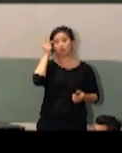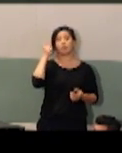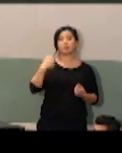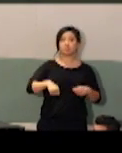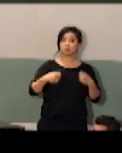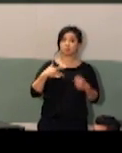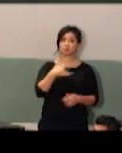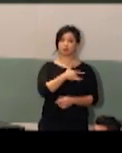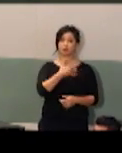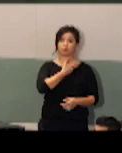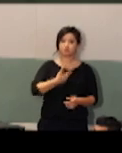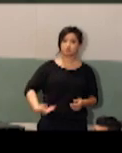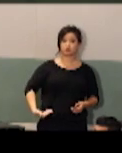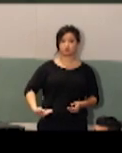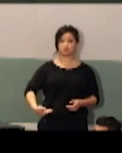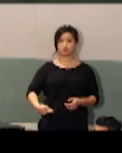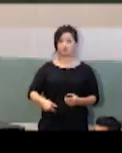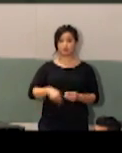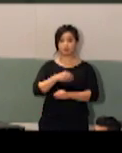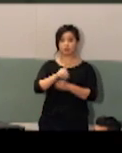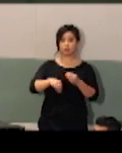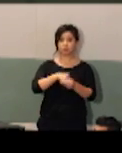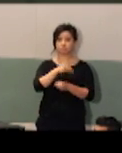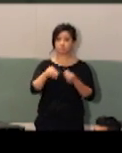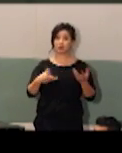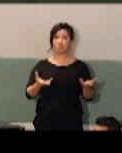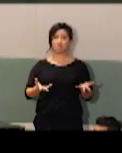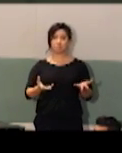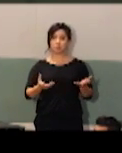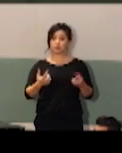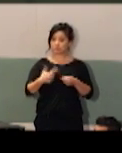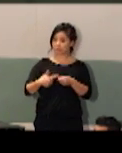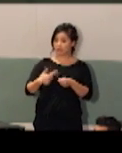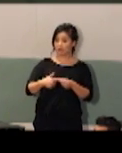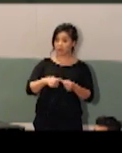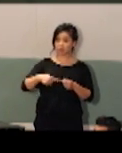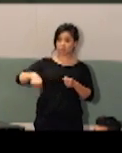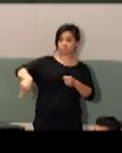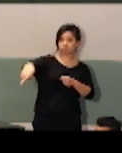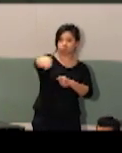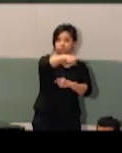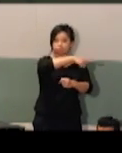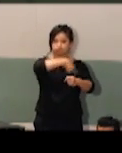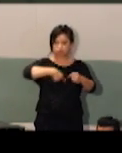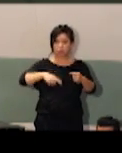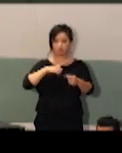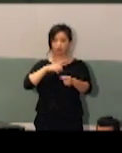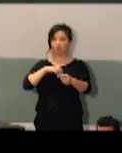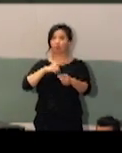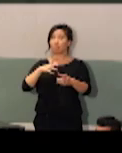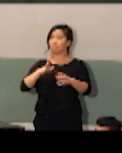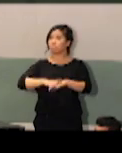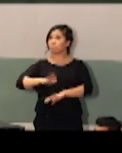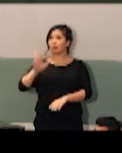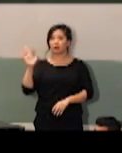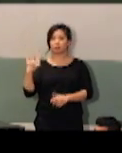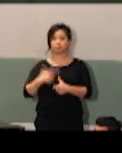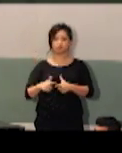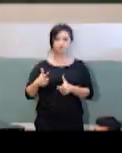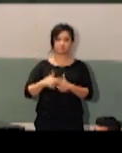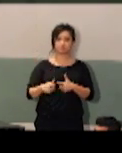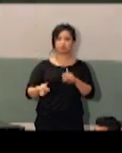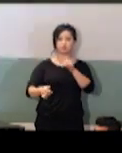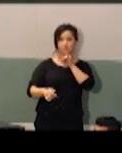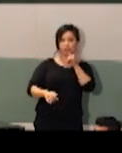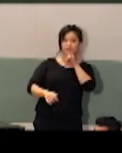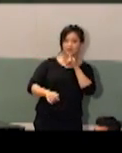as necessidades da região metropolitana, considerado principalmente as diferenças de outros estados. Salvador, região metropolitana,